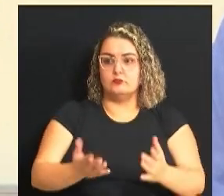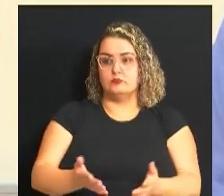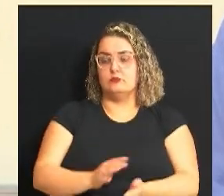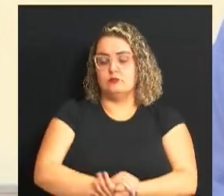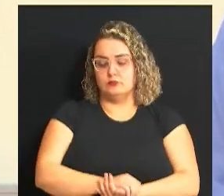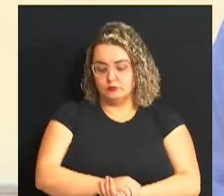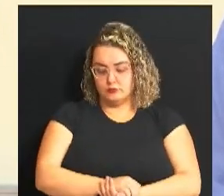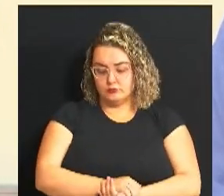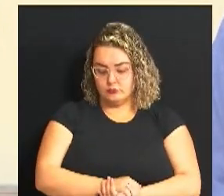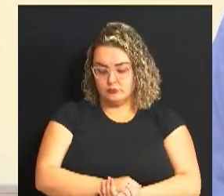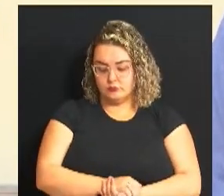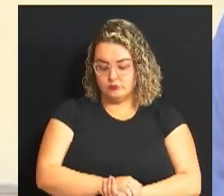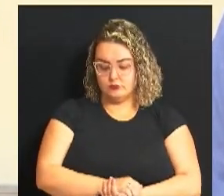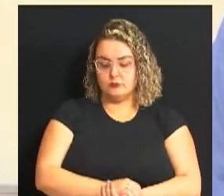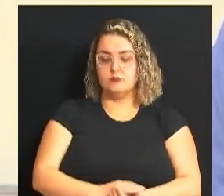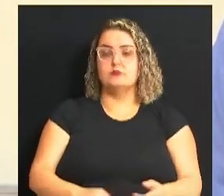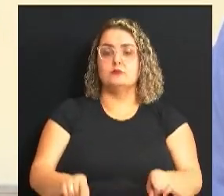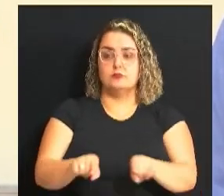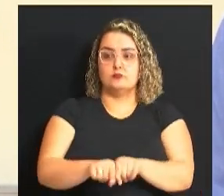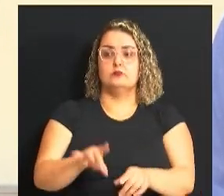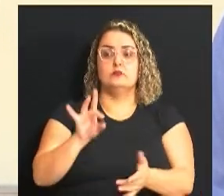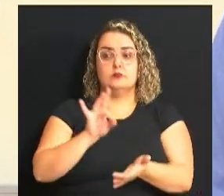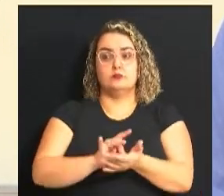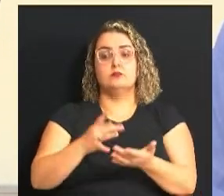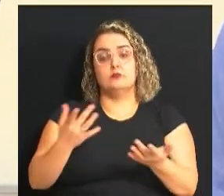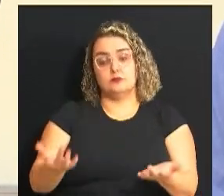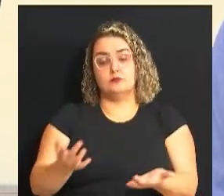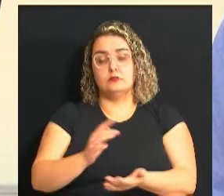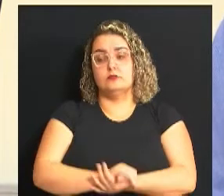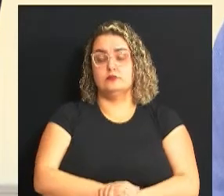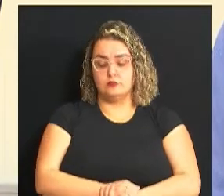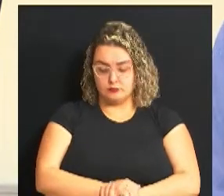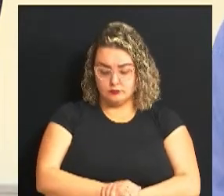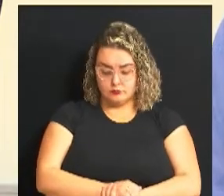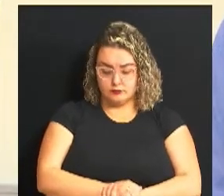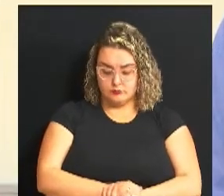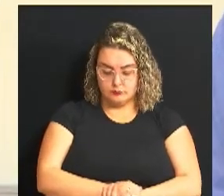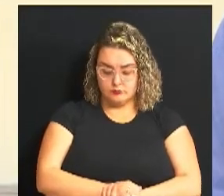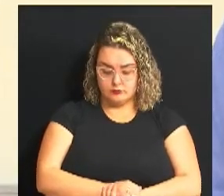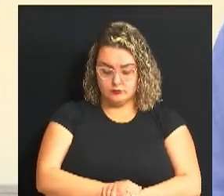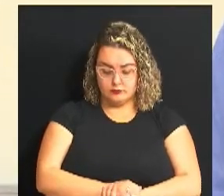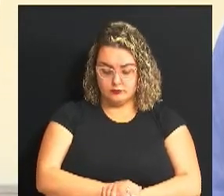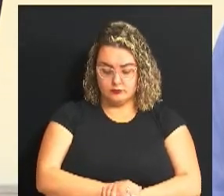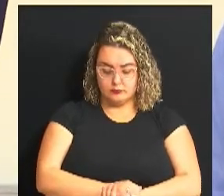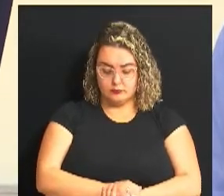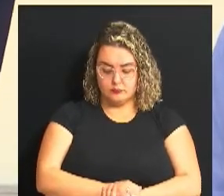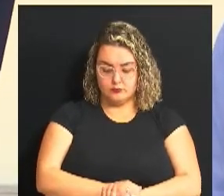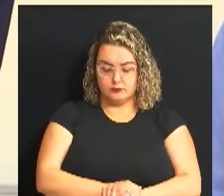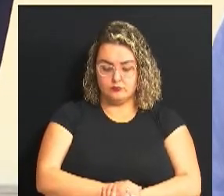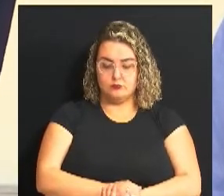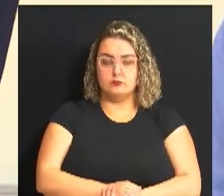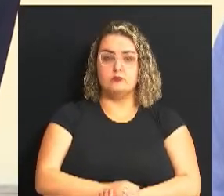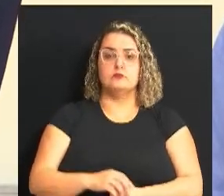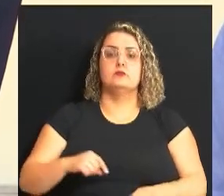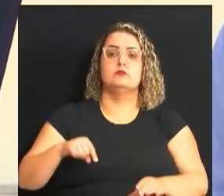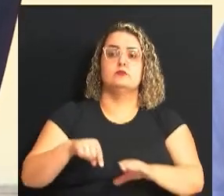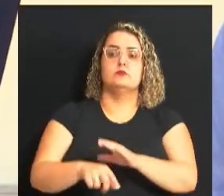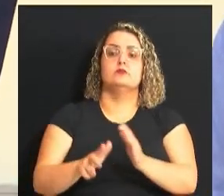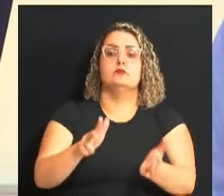é verdadeiro, né, que com o avanço da regularização e agora com